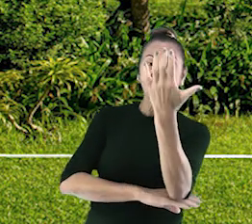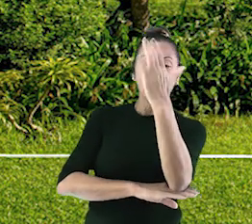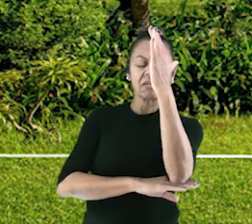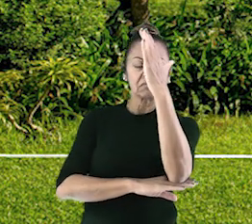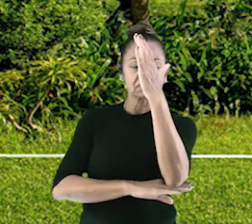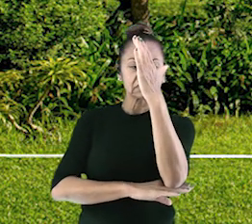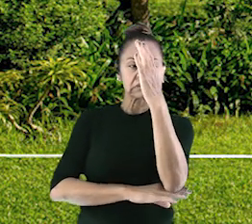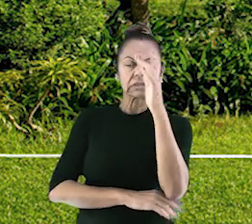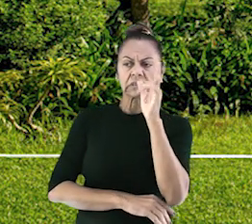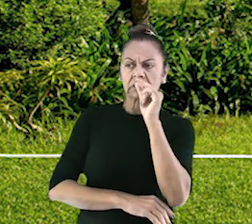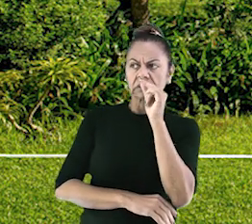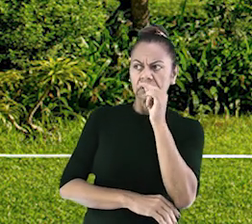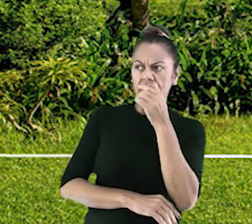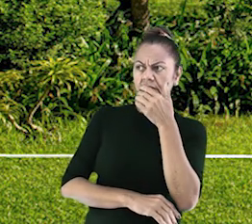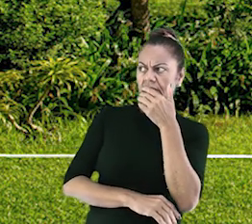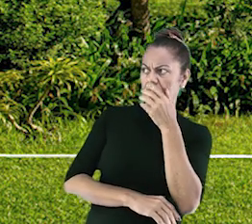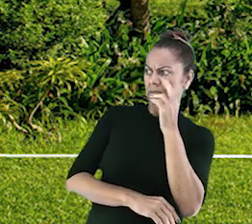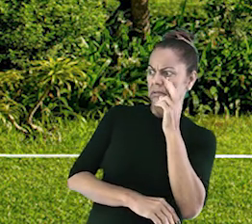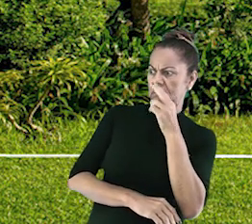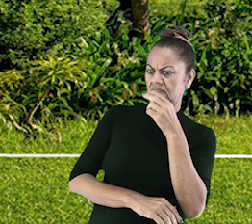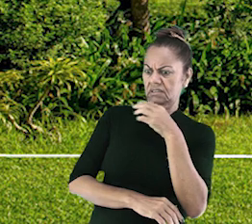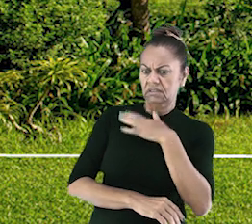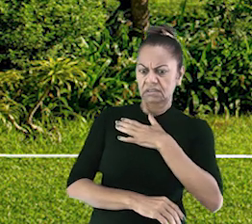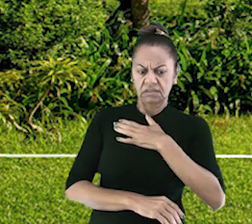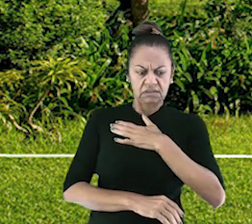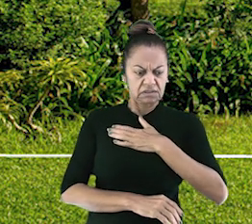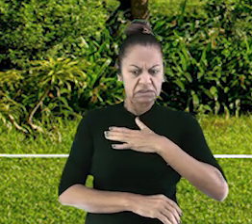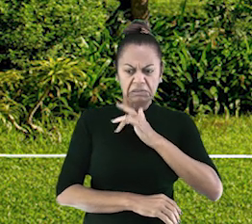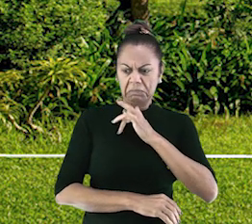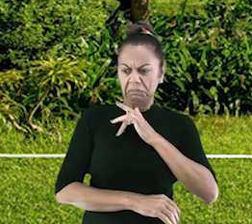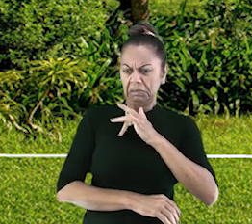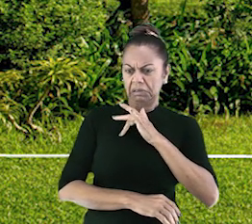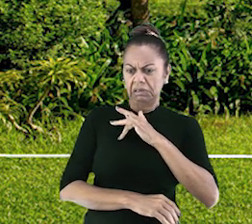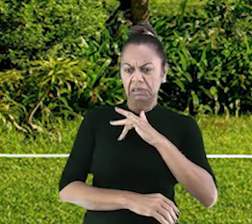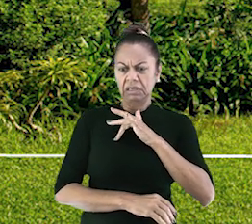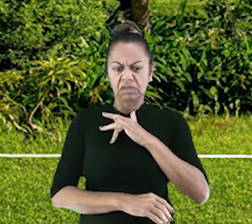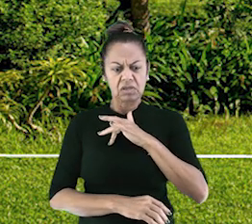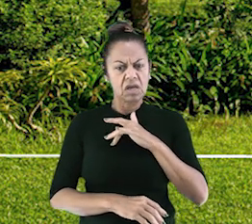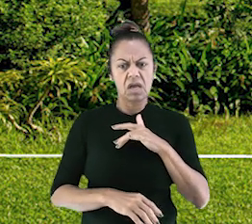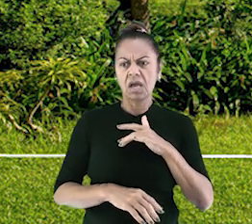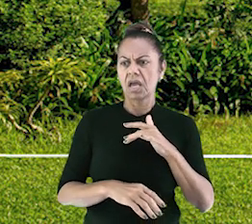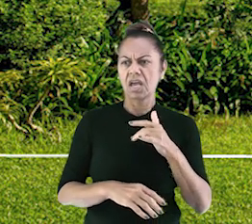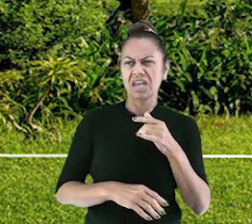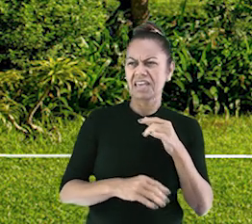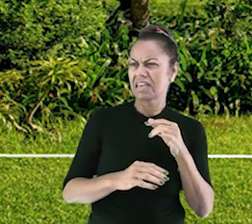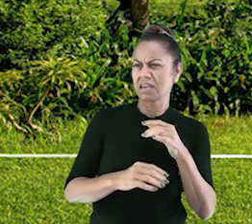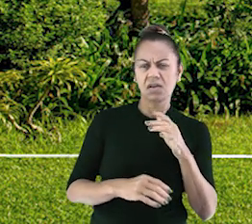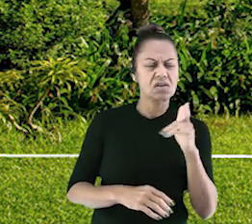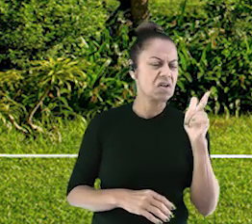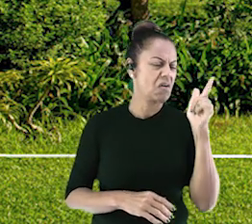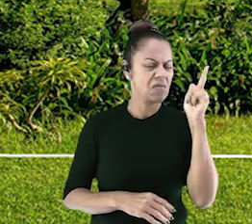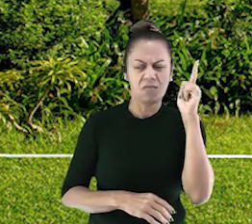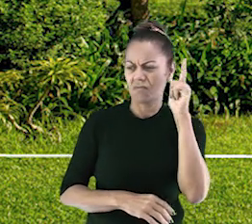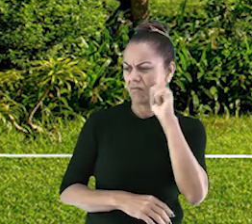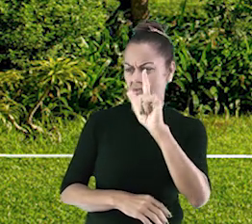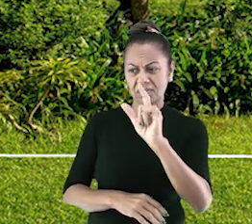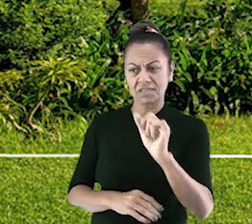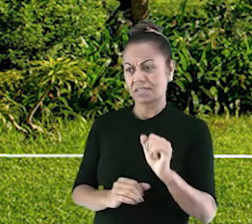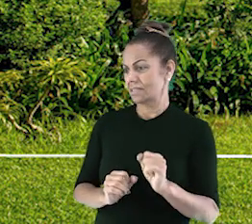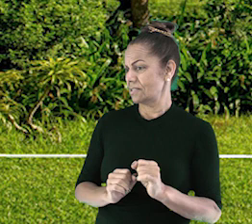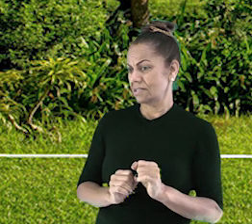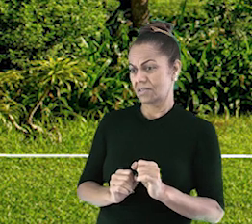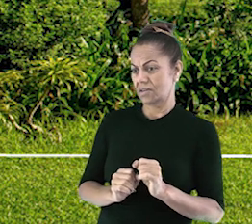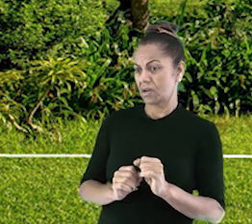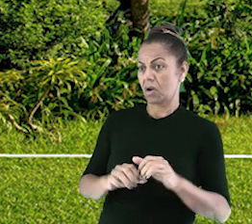passarinho olhou e se assustou, ficou com medo. Mas bem-te-vi, eu não